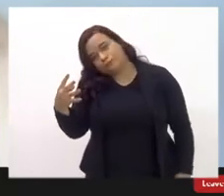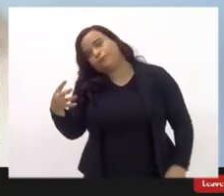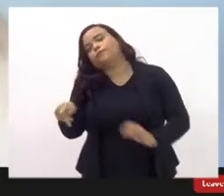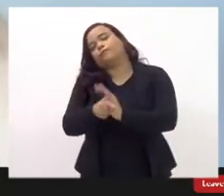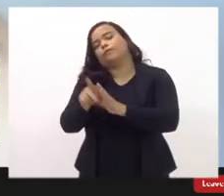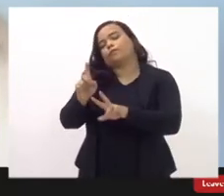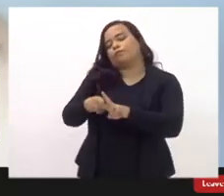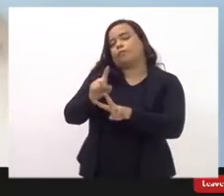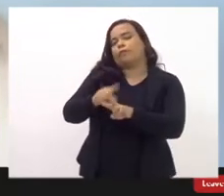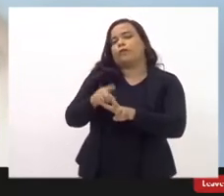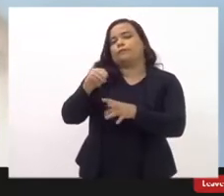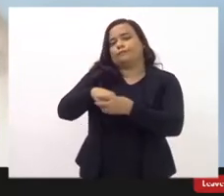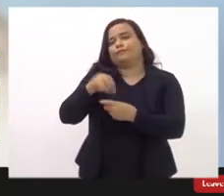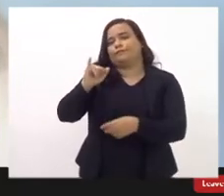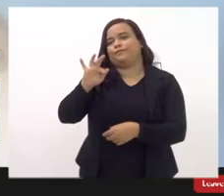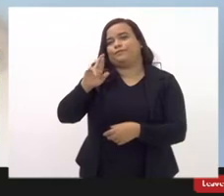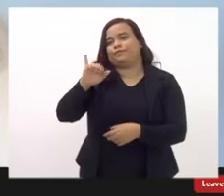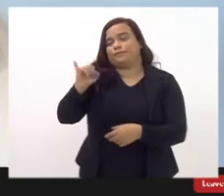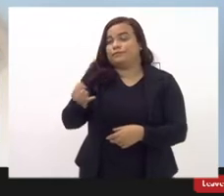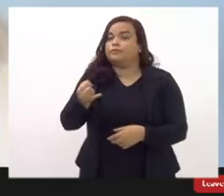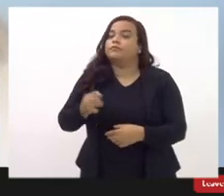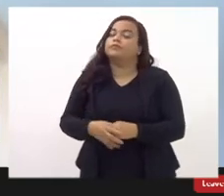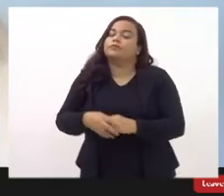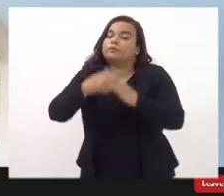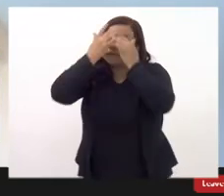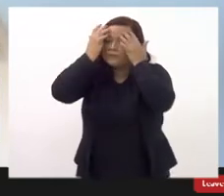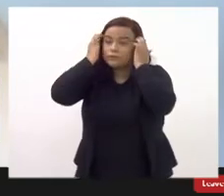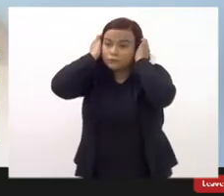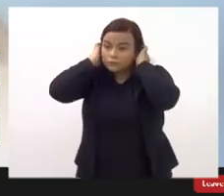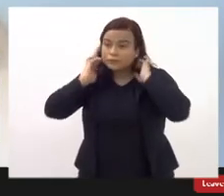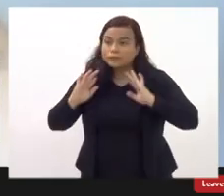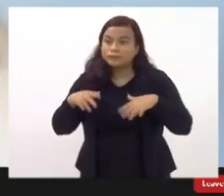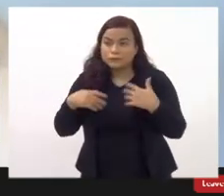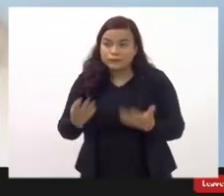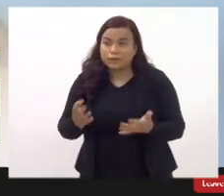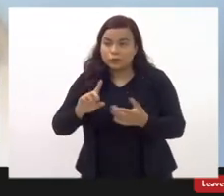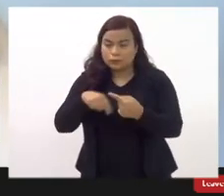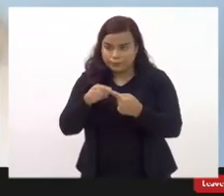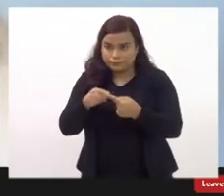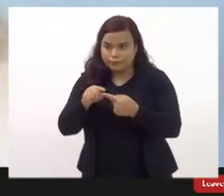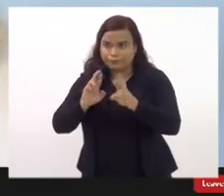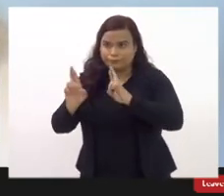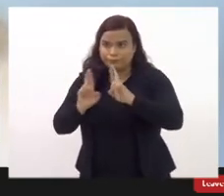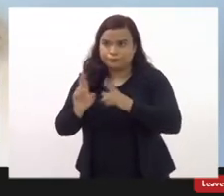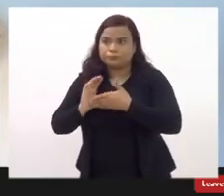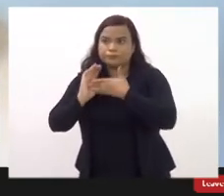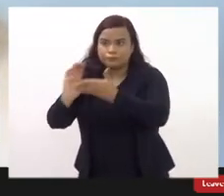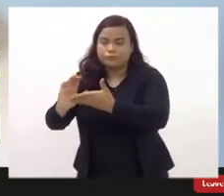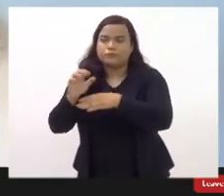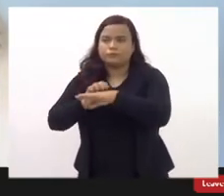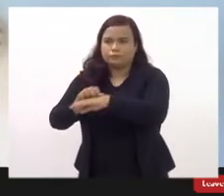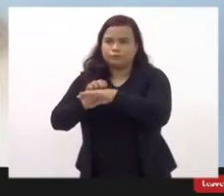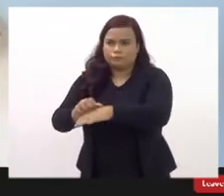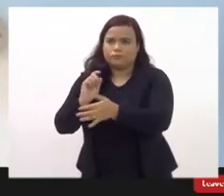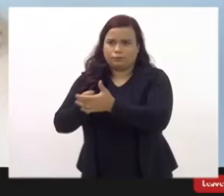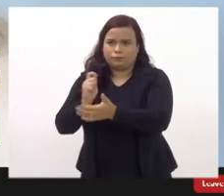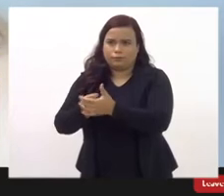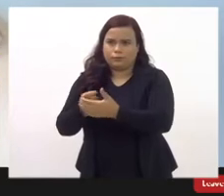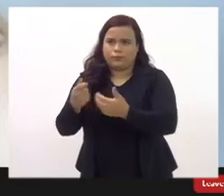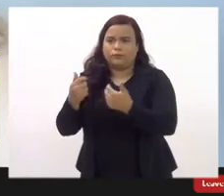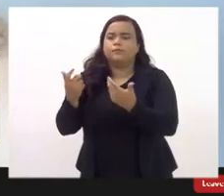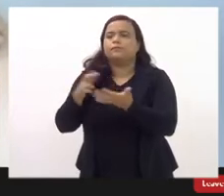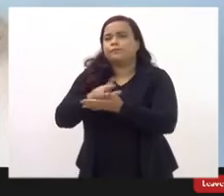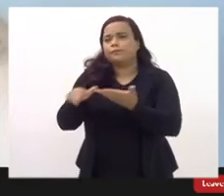nesse sentido, o recurso que hoje é destinado pelo IFRJ para o custeio de passagens, que deveria ser garantido pela lei de